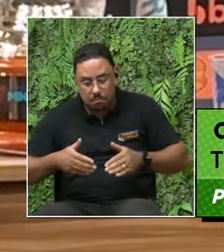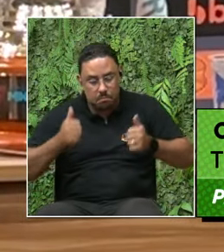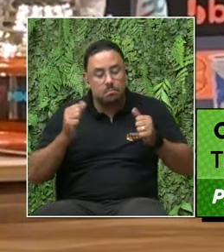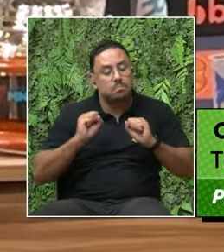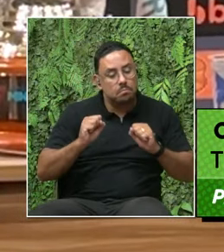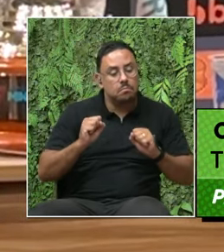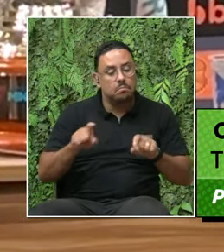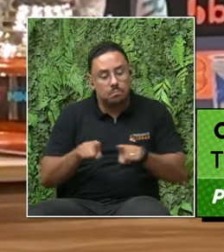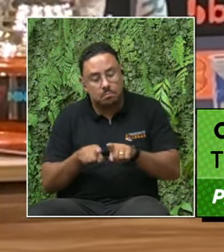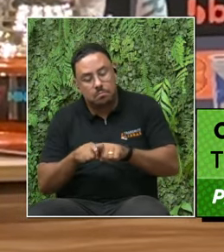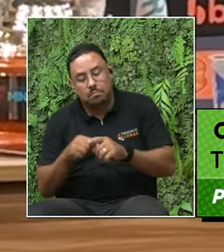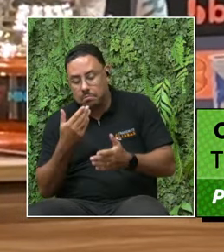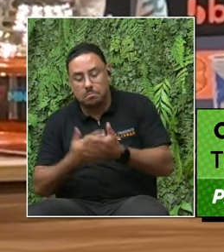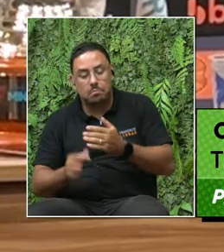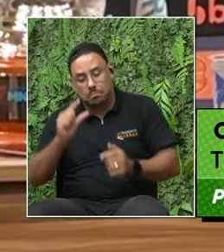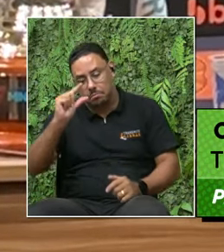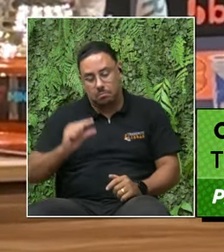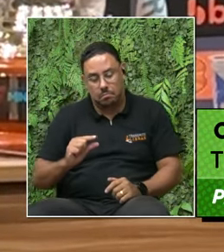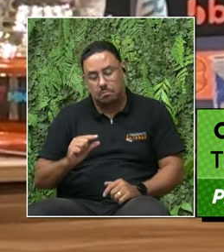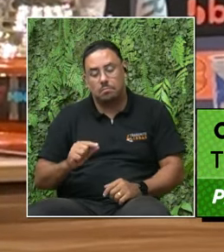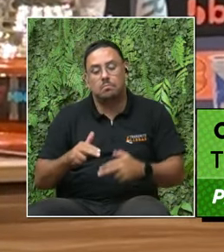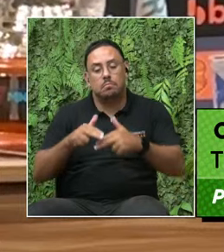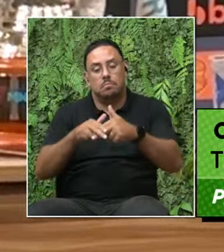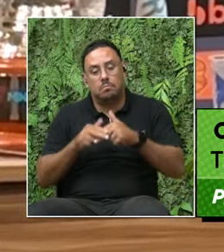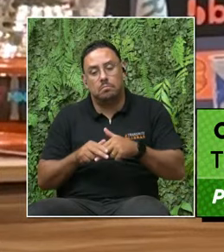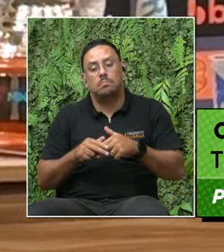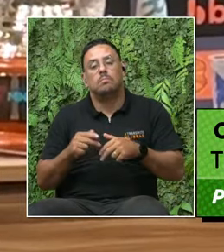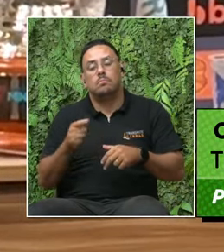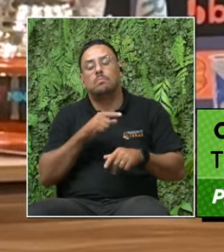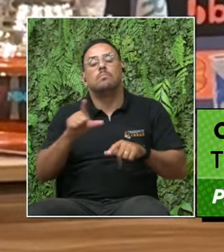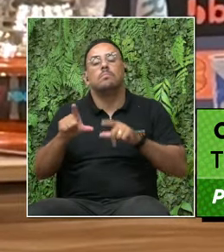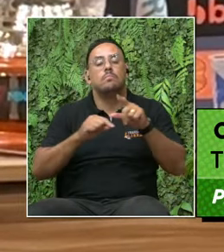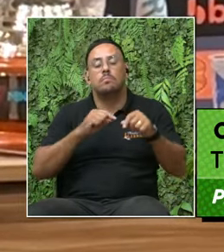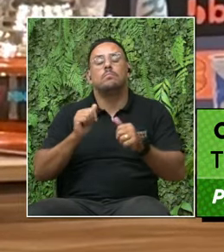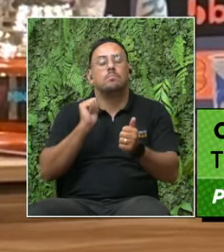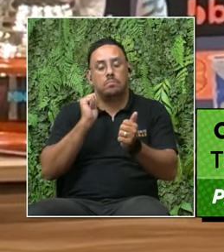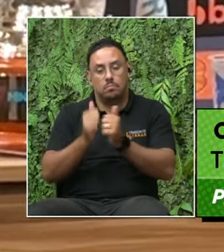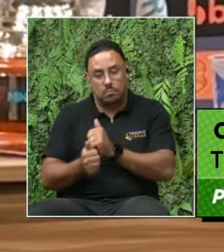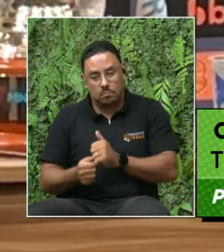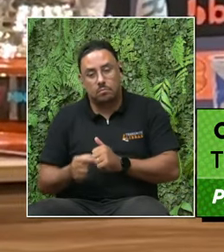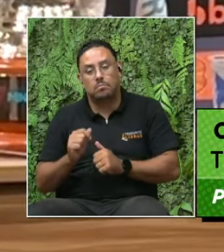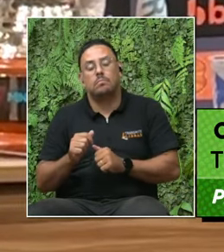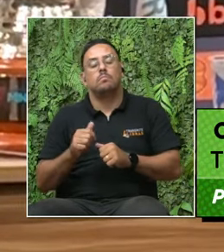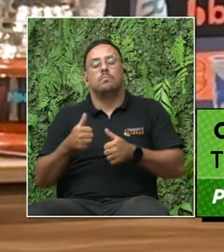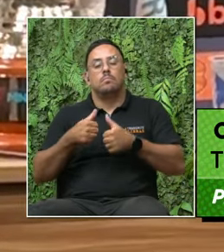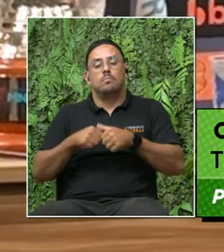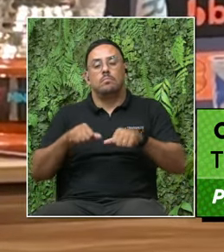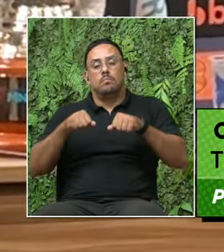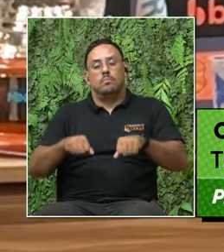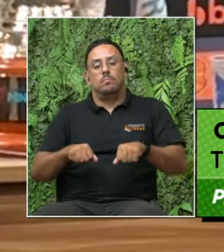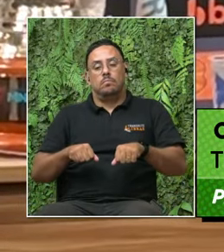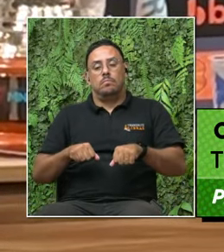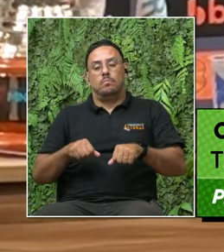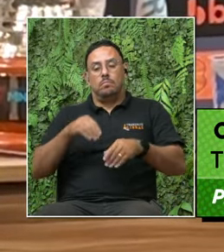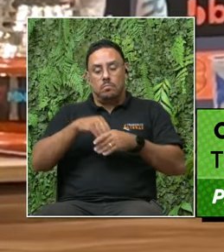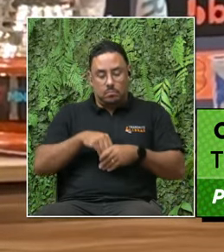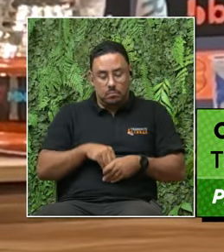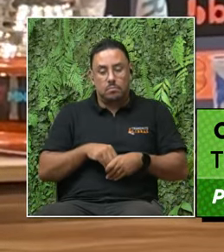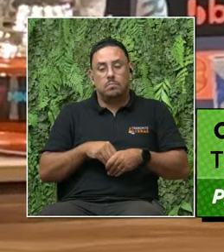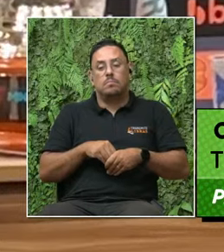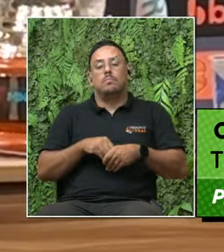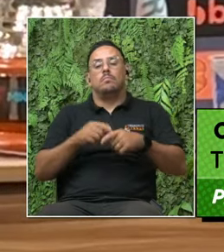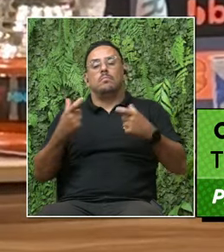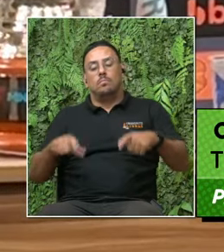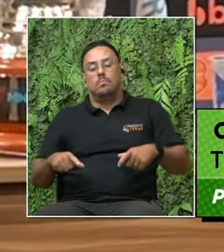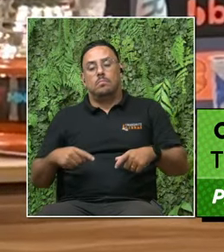posibil de Perla Sea menor por eso metemos jugadores zeros Queen Y se meten en de Campo Y Si es